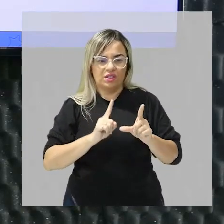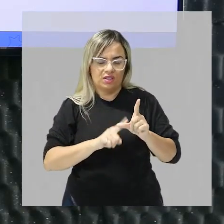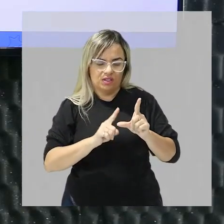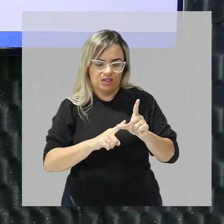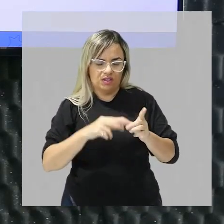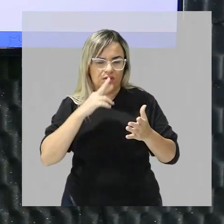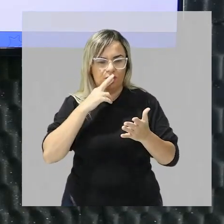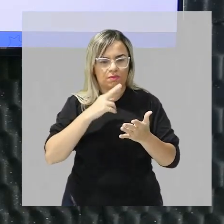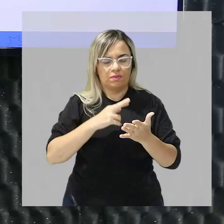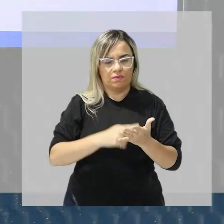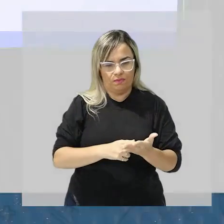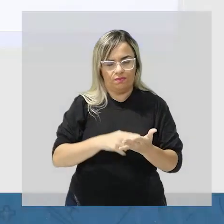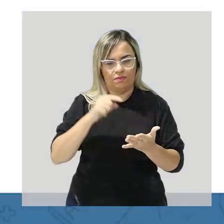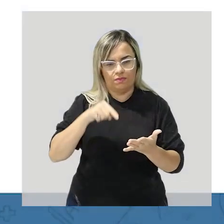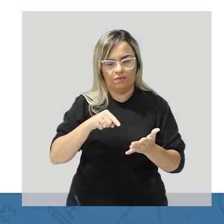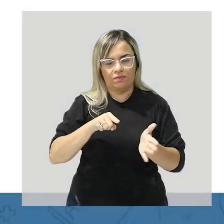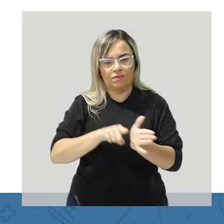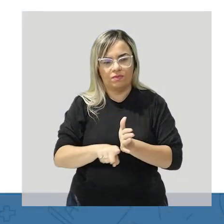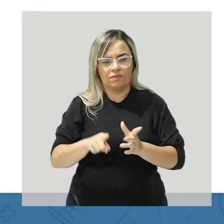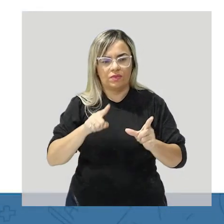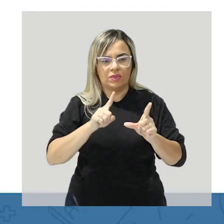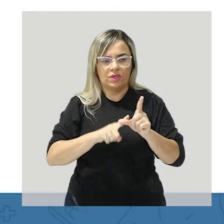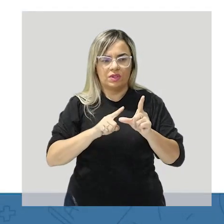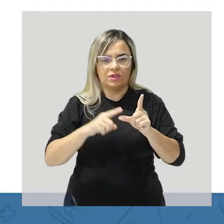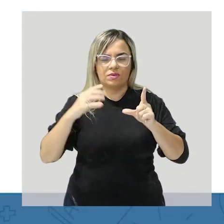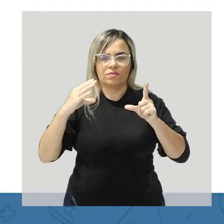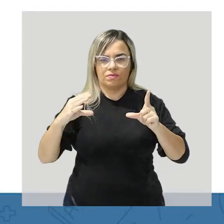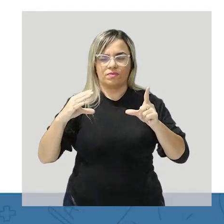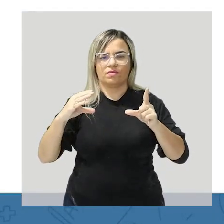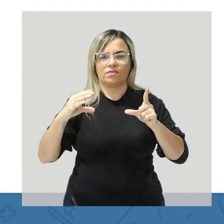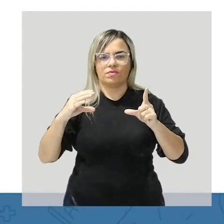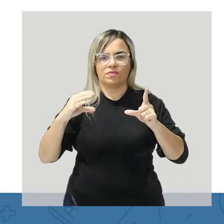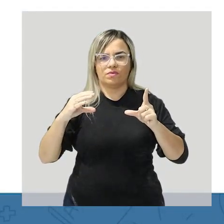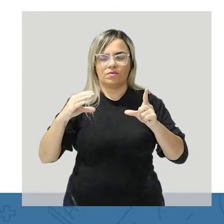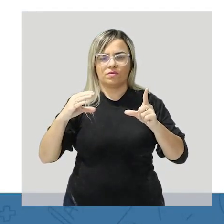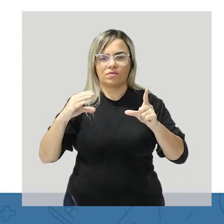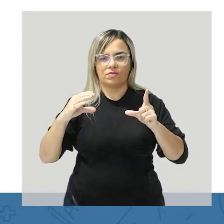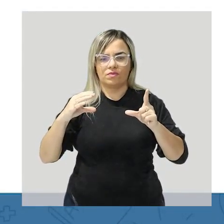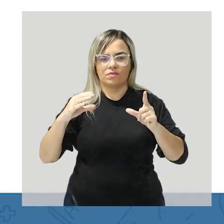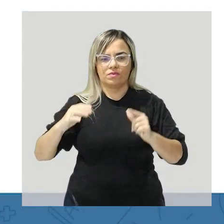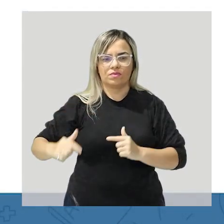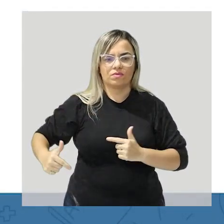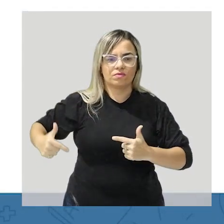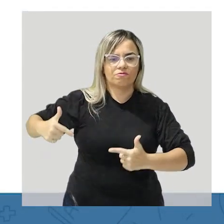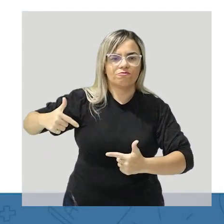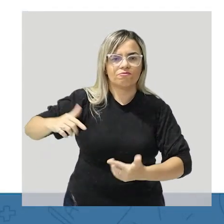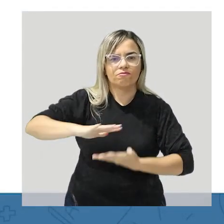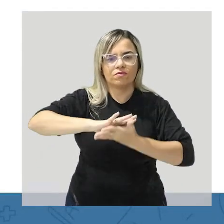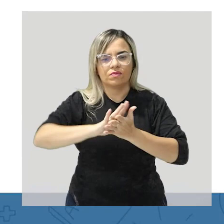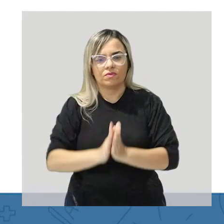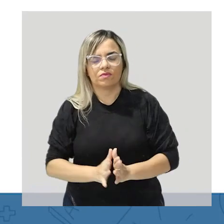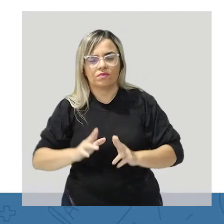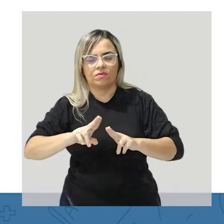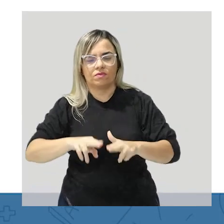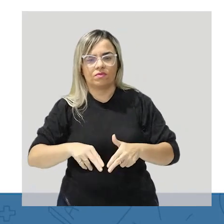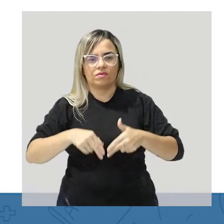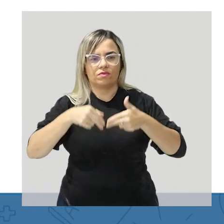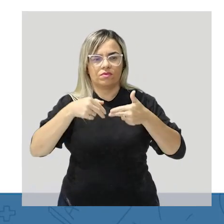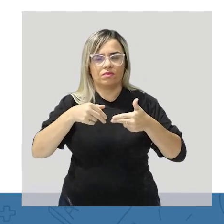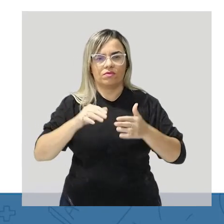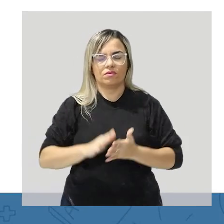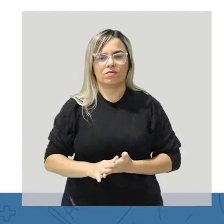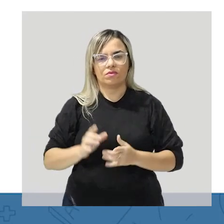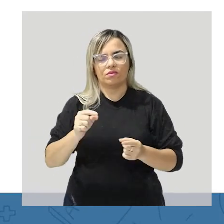responde ao que foi perguntado, sem dúvida nenhuma, é a letra C. Combater discriminações étnicas é